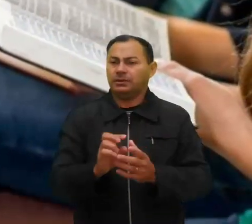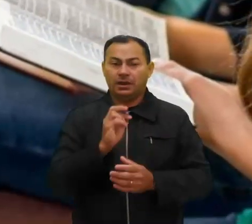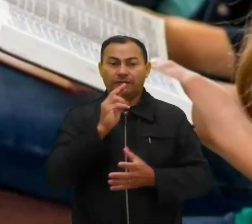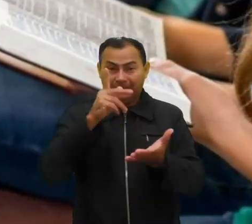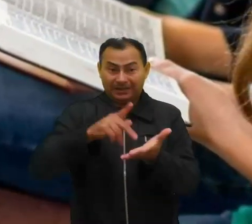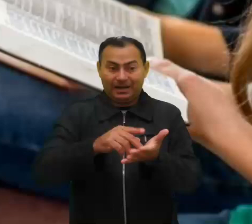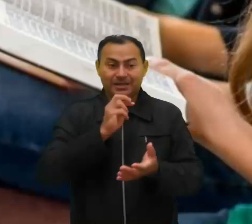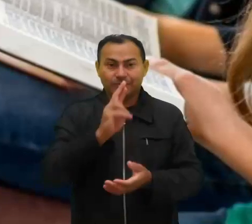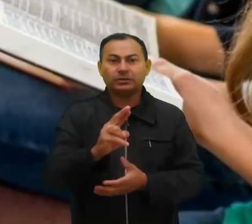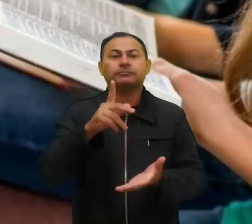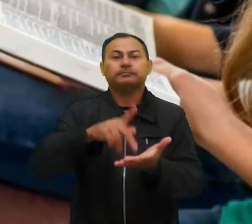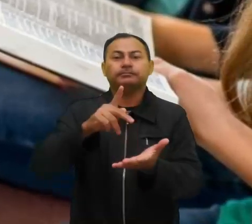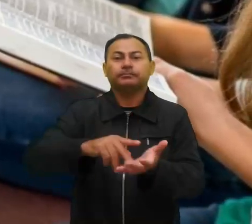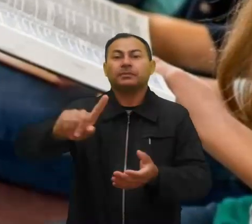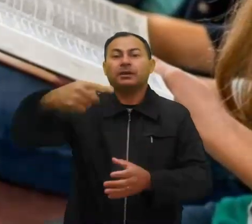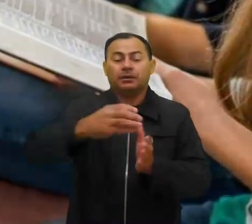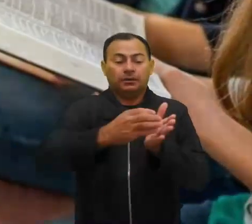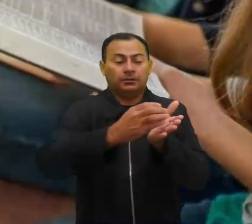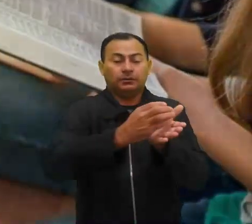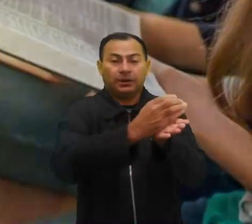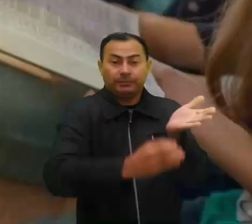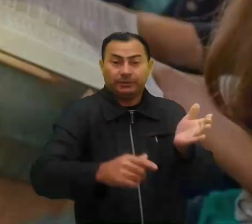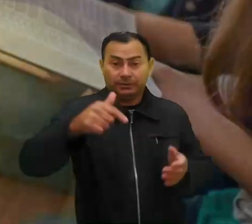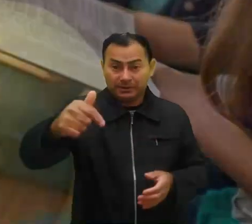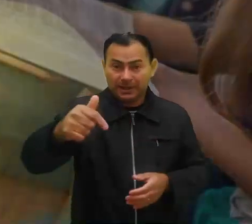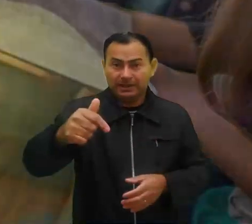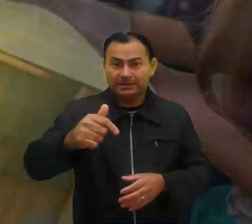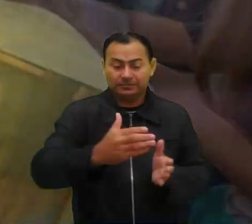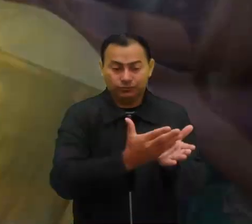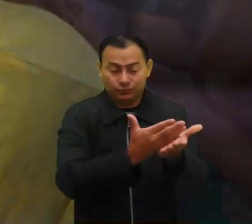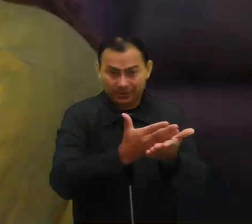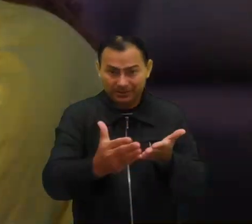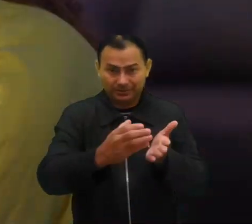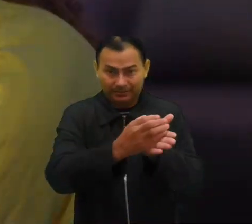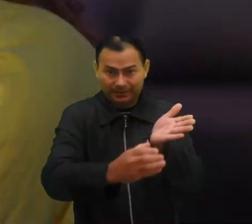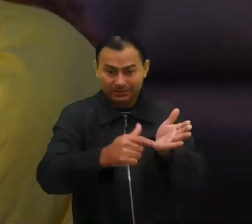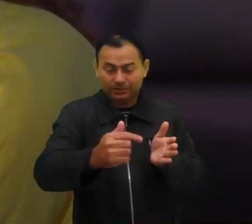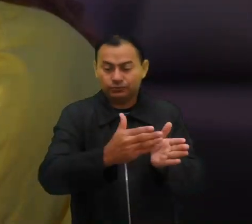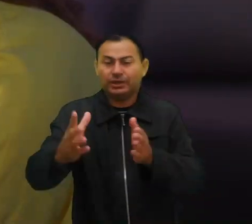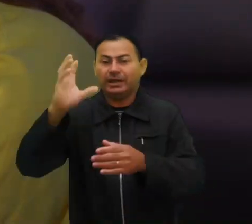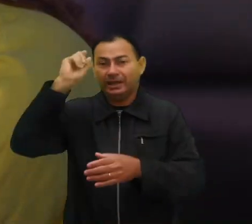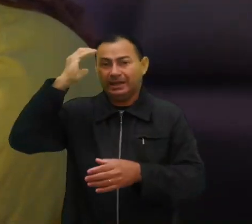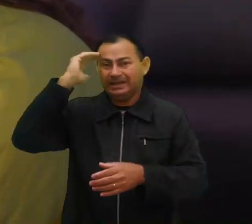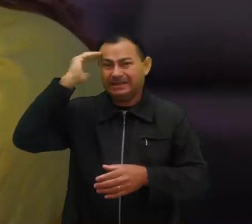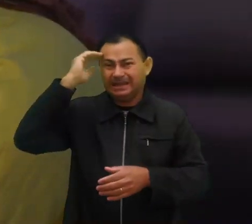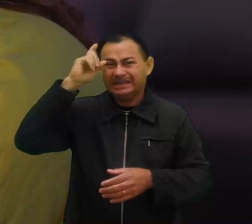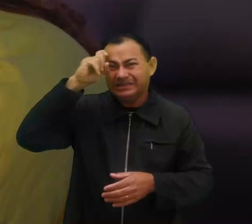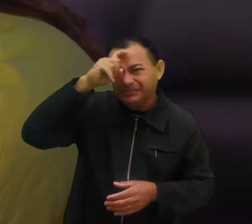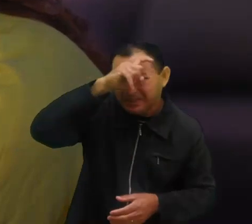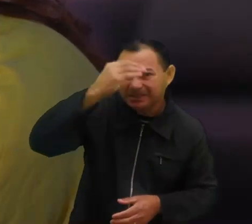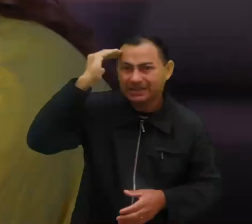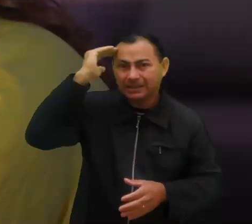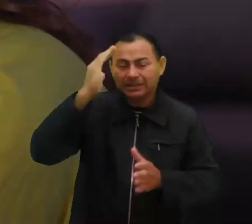resposta. Realmente, depois do capítulo 6, é muito difícil interpretar esse livro.